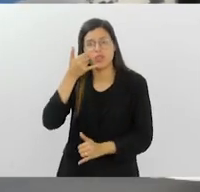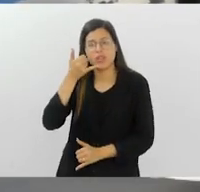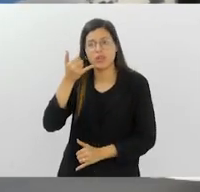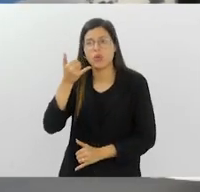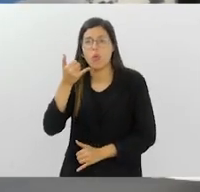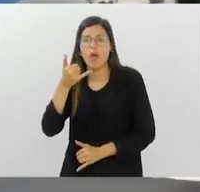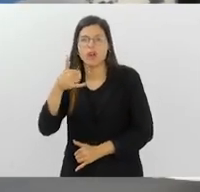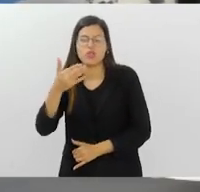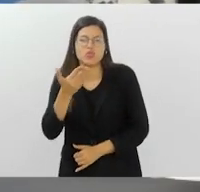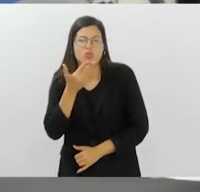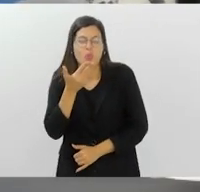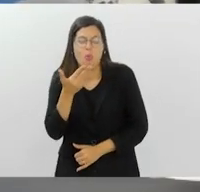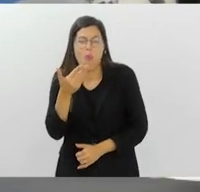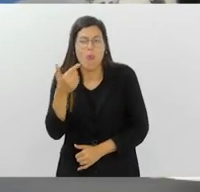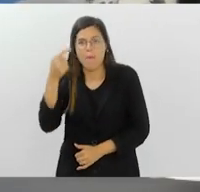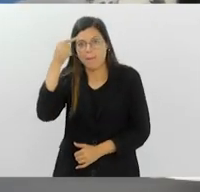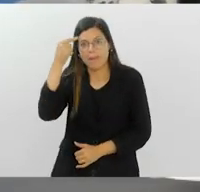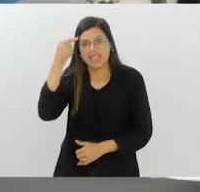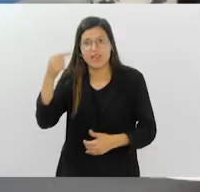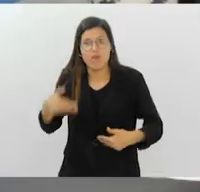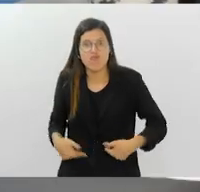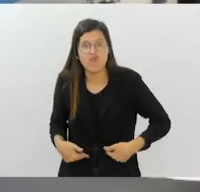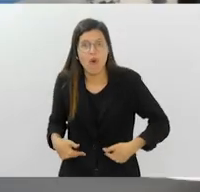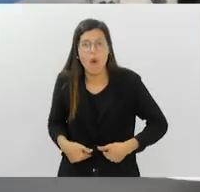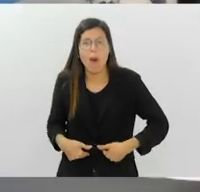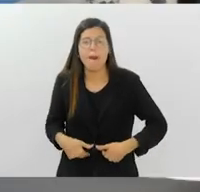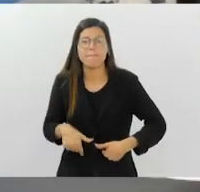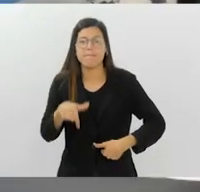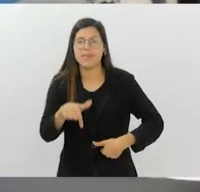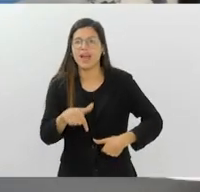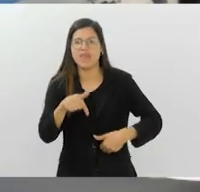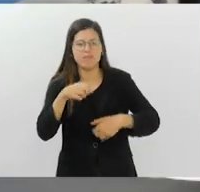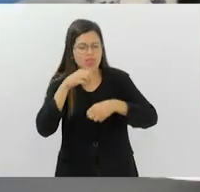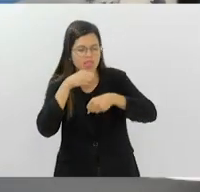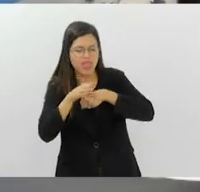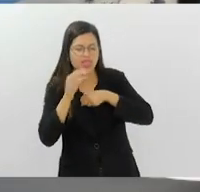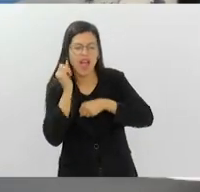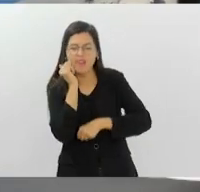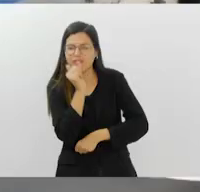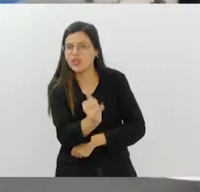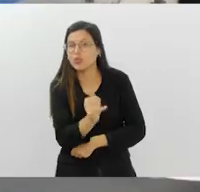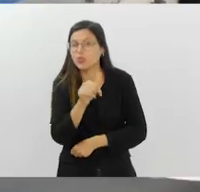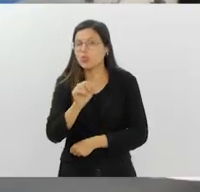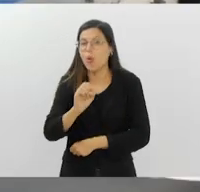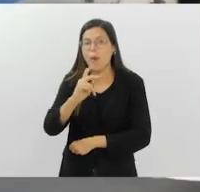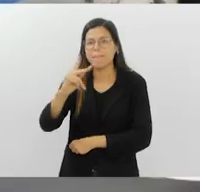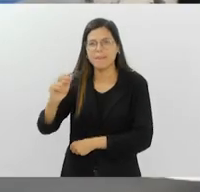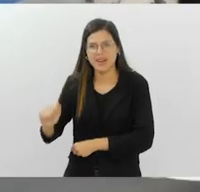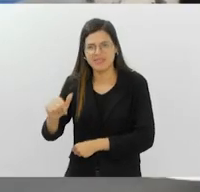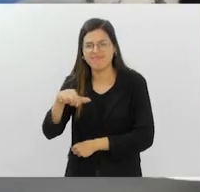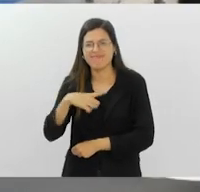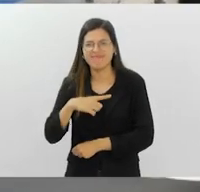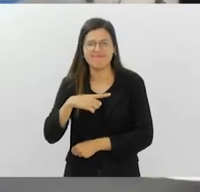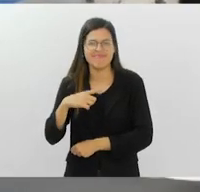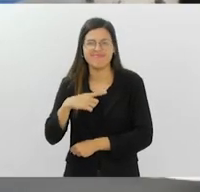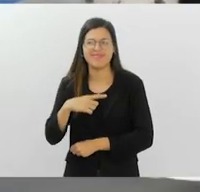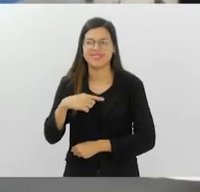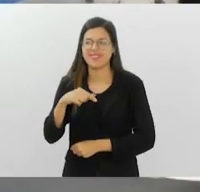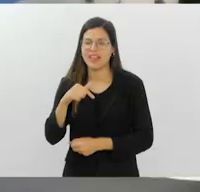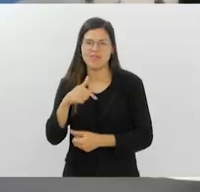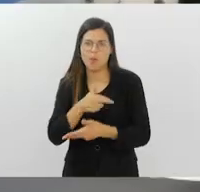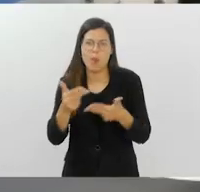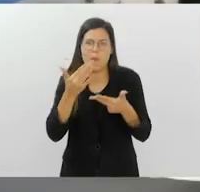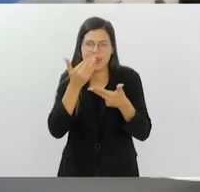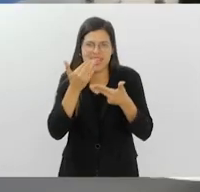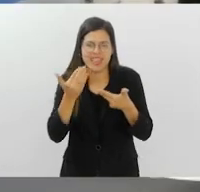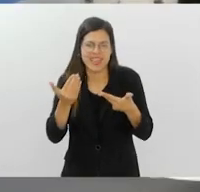rapidamente uma plataforma Opa cupom então é sobre isso que a gente tá falando aqui também isso gera economia Então os dados